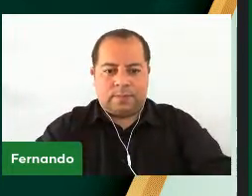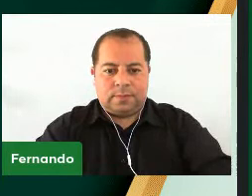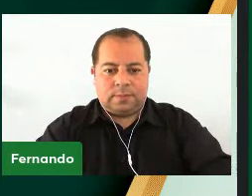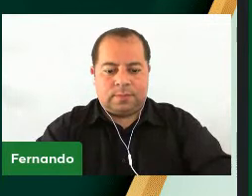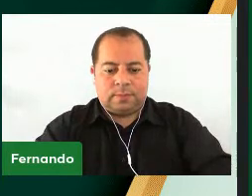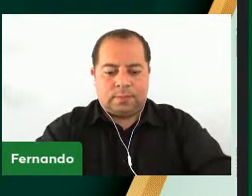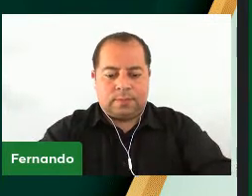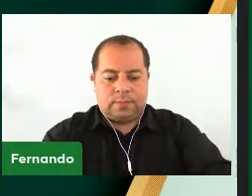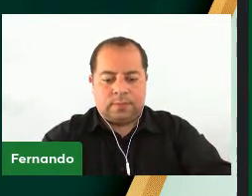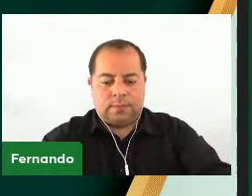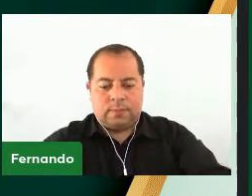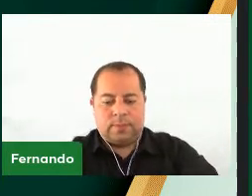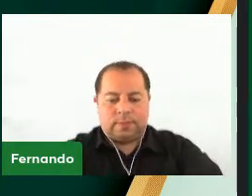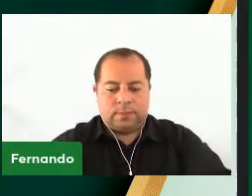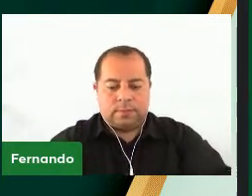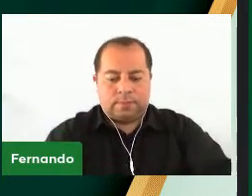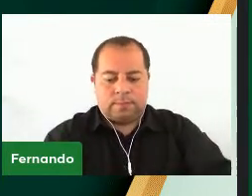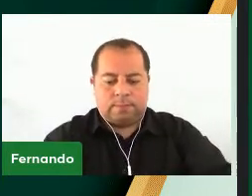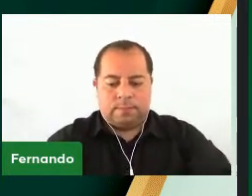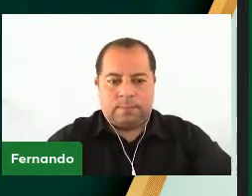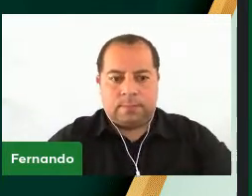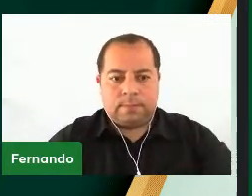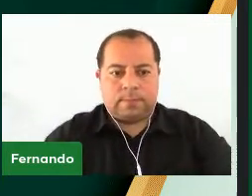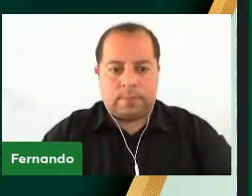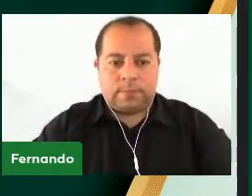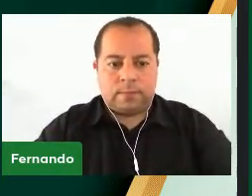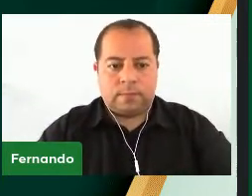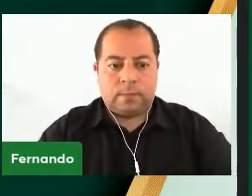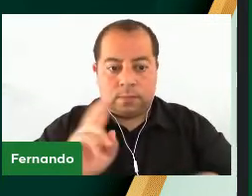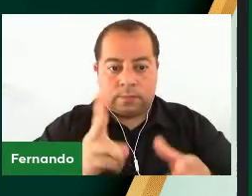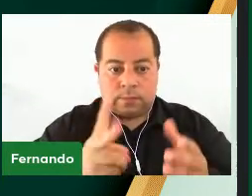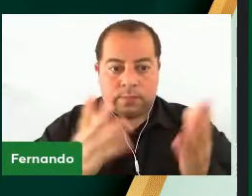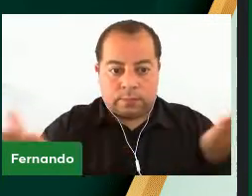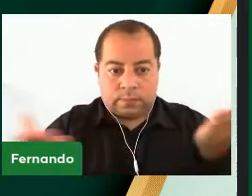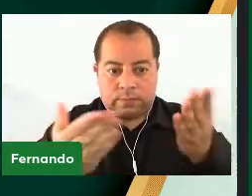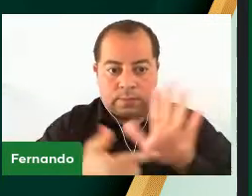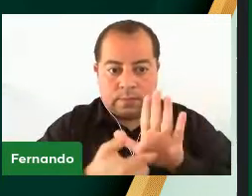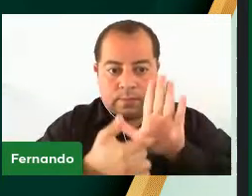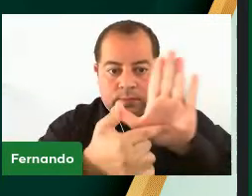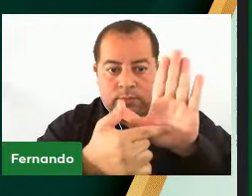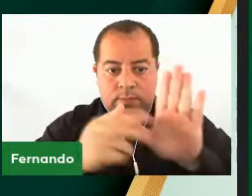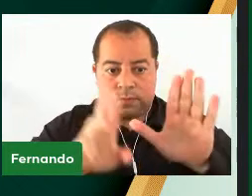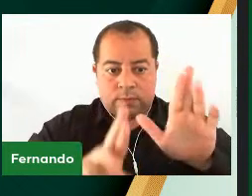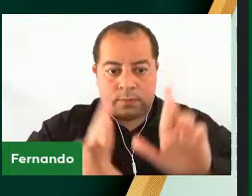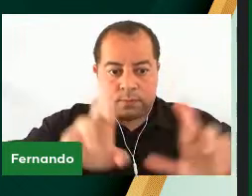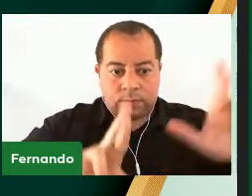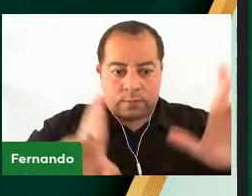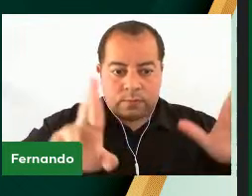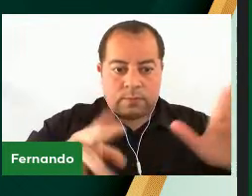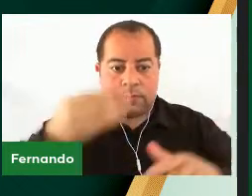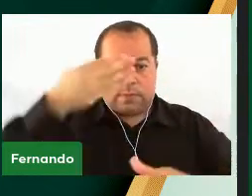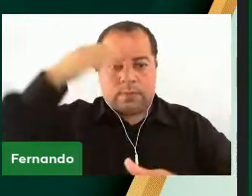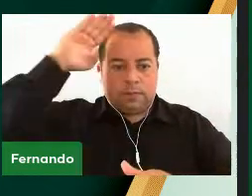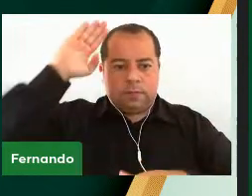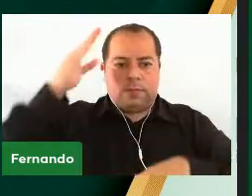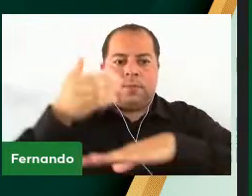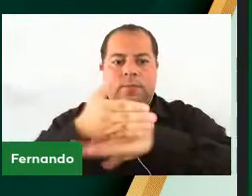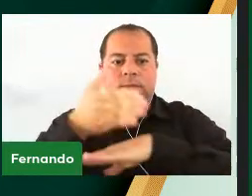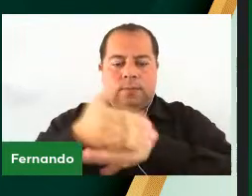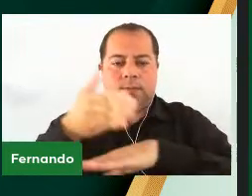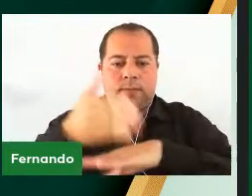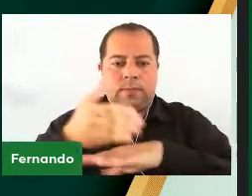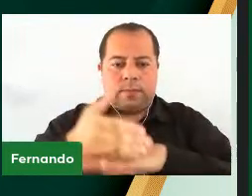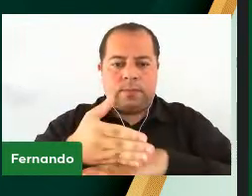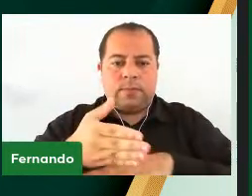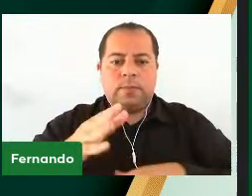E dando continuidade a esta cerimônia, gostaríamos de apresentar as autoridades acadêmicas presentes na mesa de